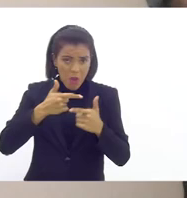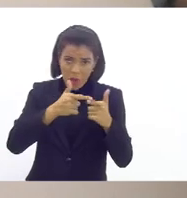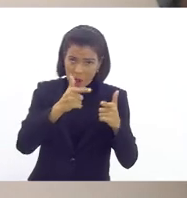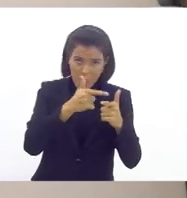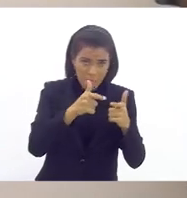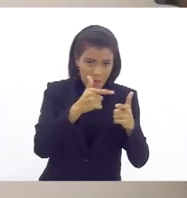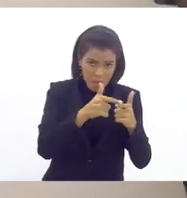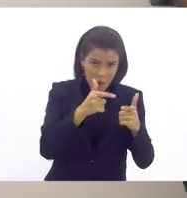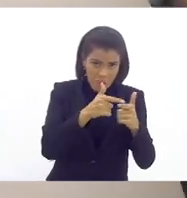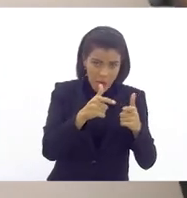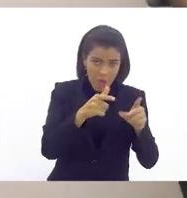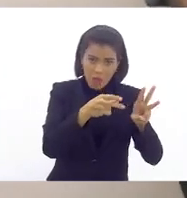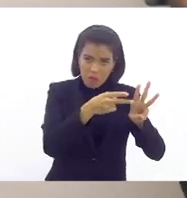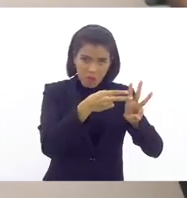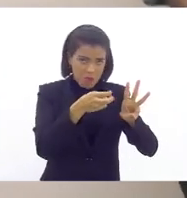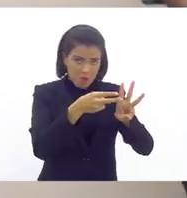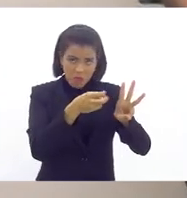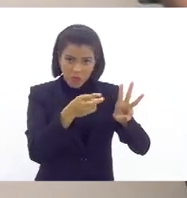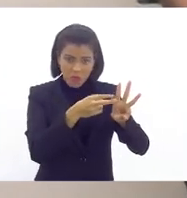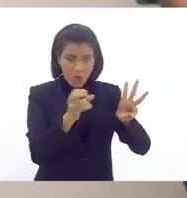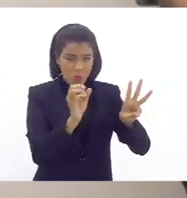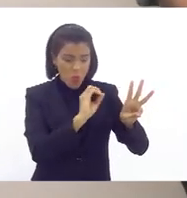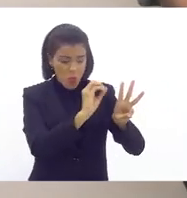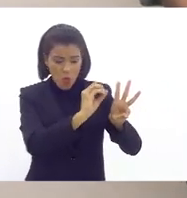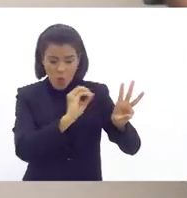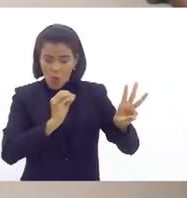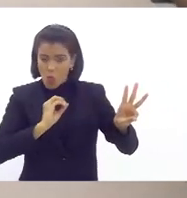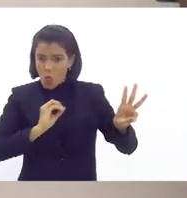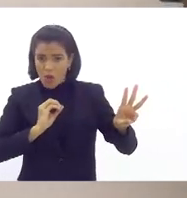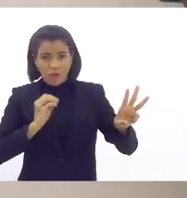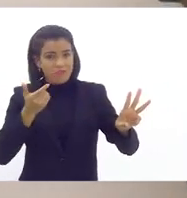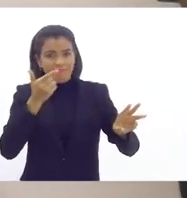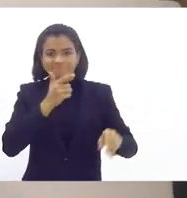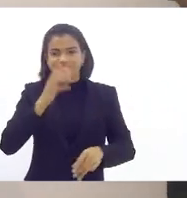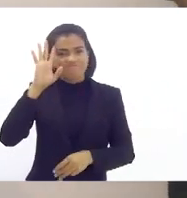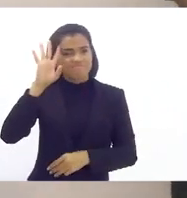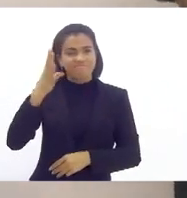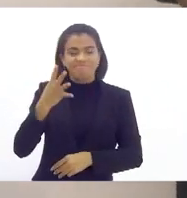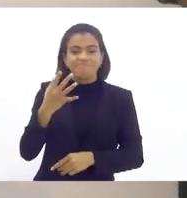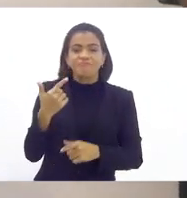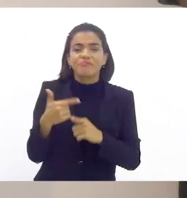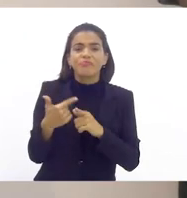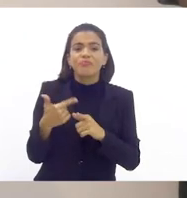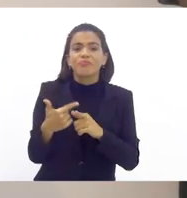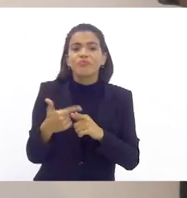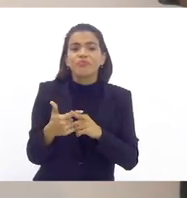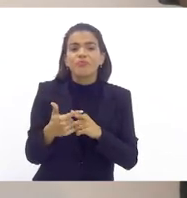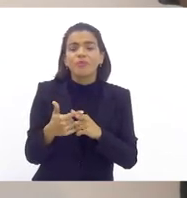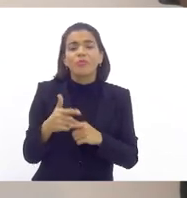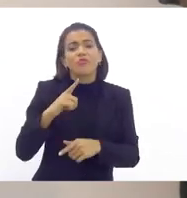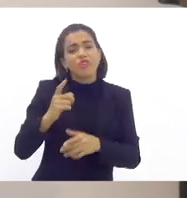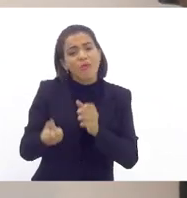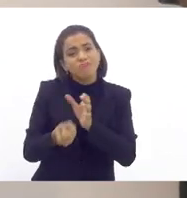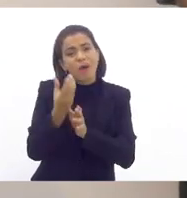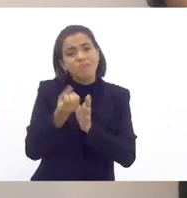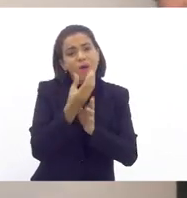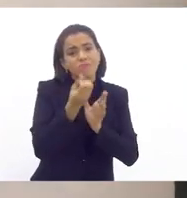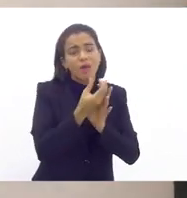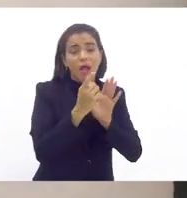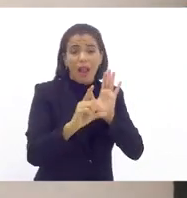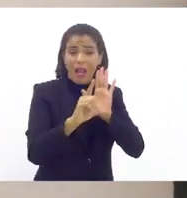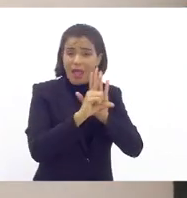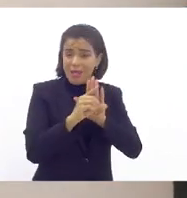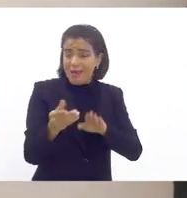de nós, dos indígenas, nós não vamos conseguir resolver. porque já existiu várias leis antes da 10